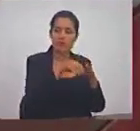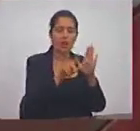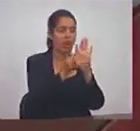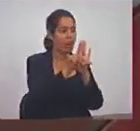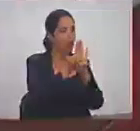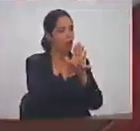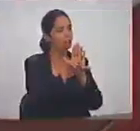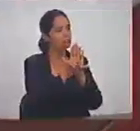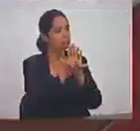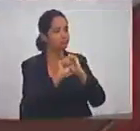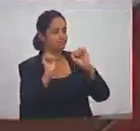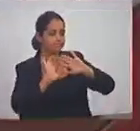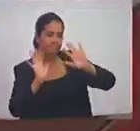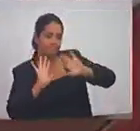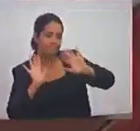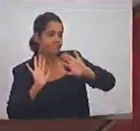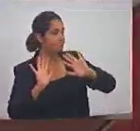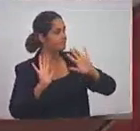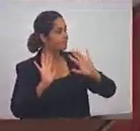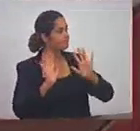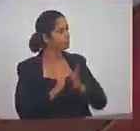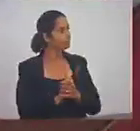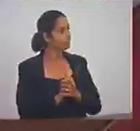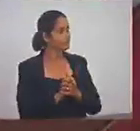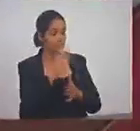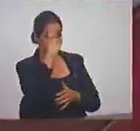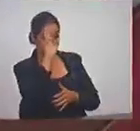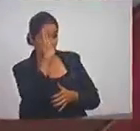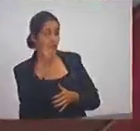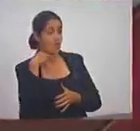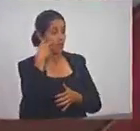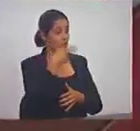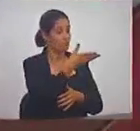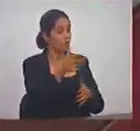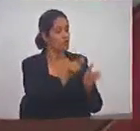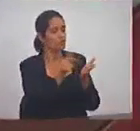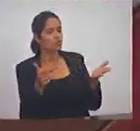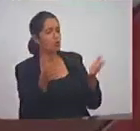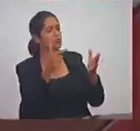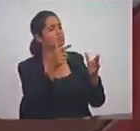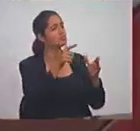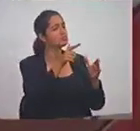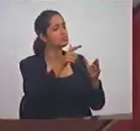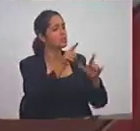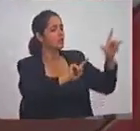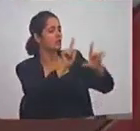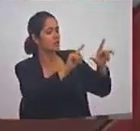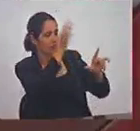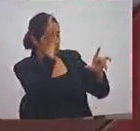de alguns vereadores, senhores vereadores, a imprensa, vocês que nos assistem pela TV Unifev,